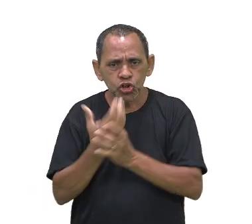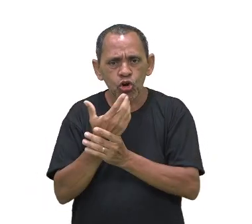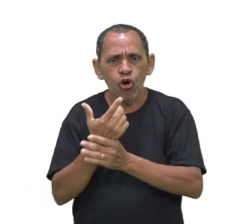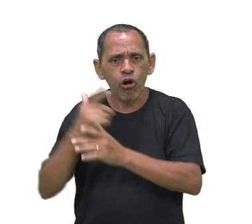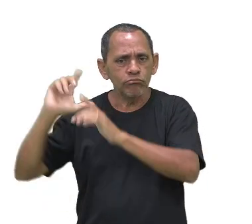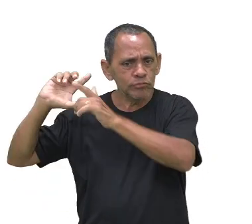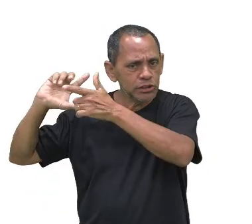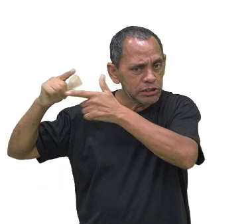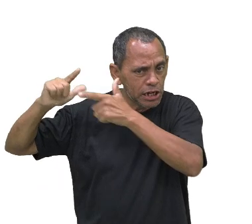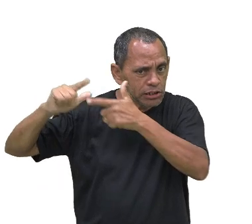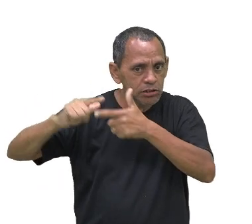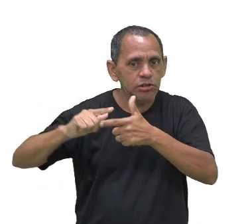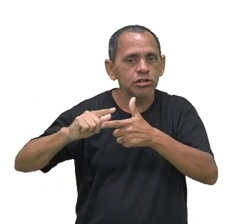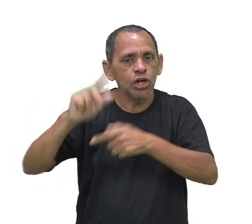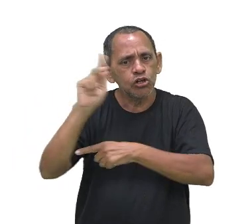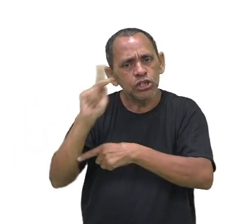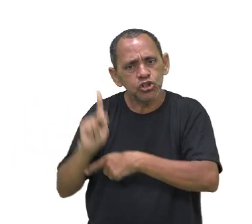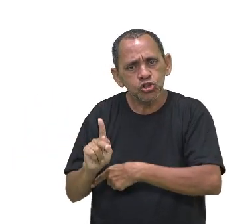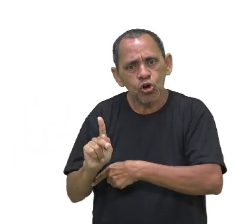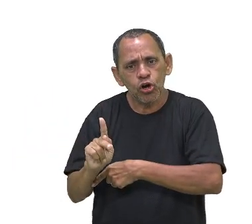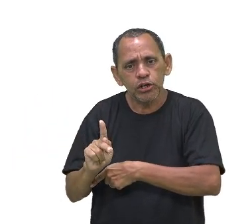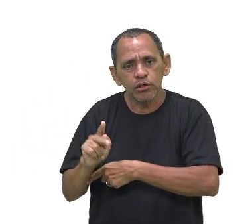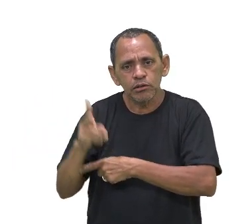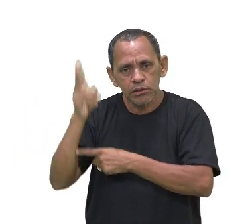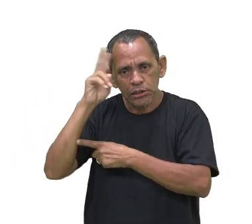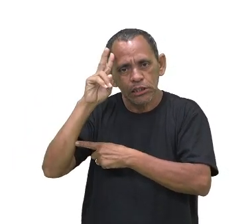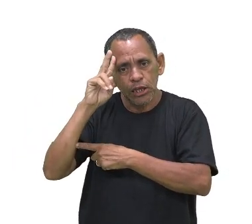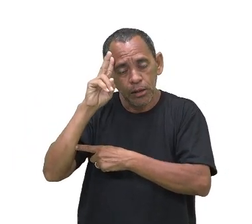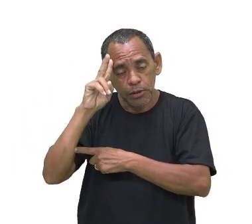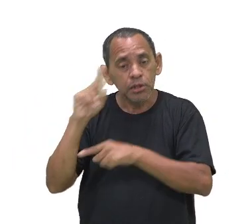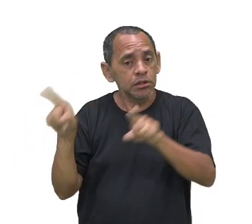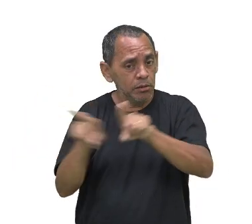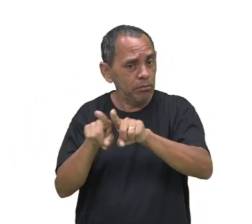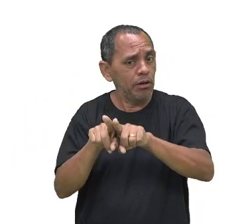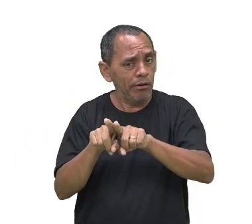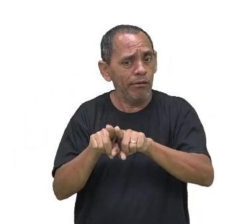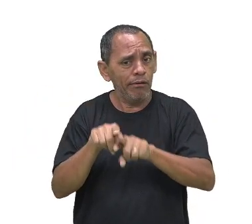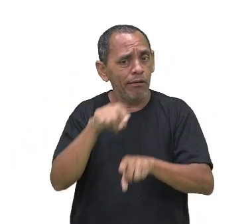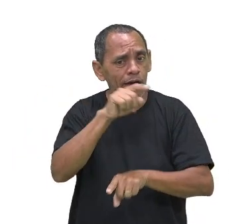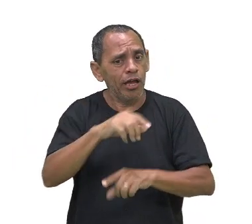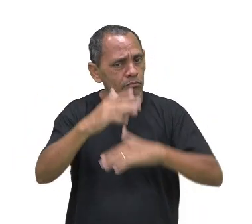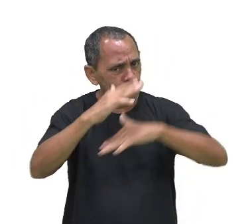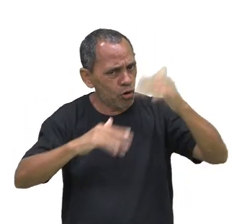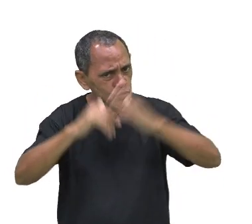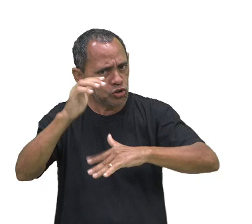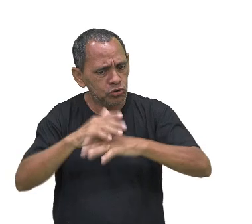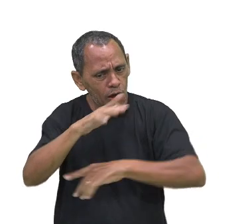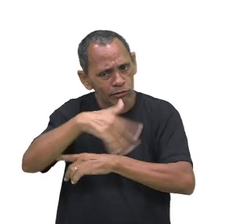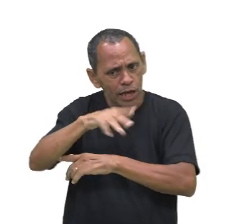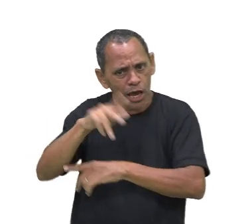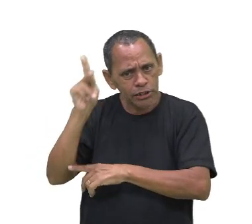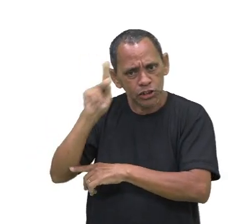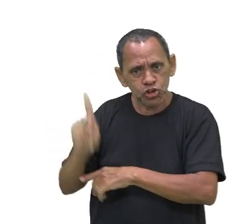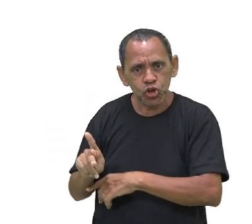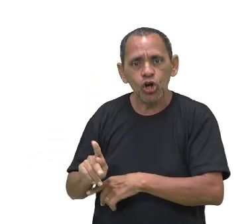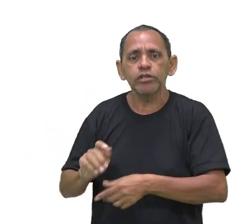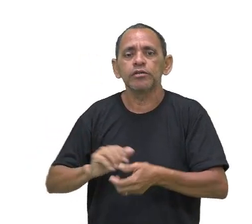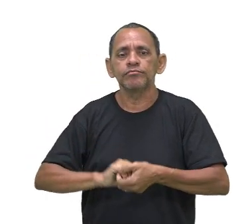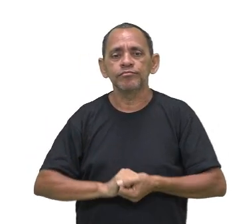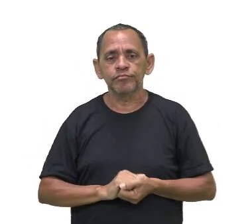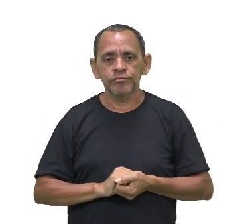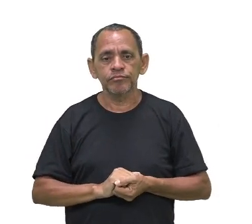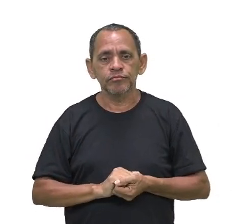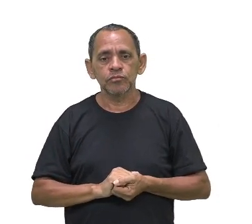tradição historiográfica. Lembrem que ele também era historiador. Então, ele inaugurou uma tradição